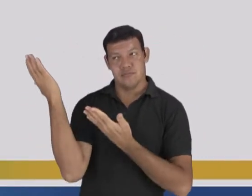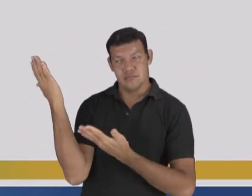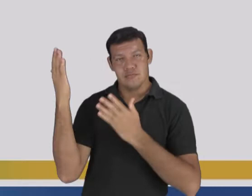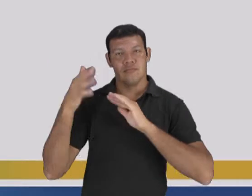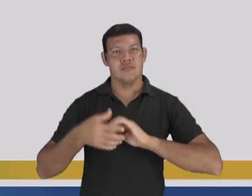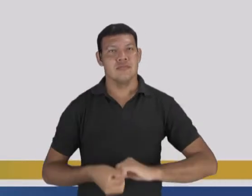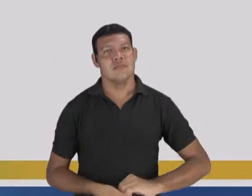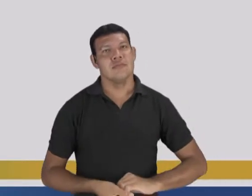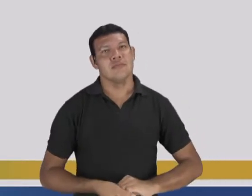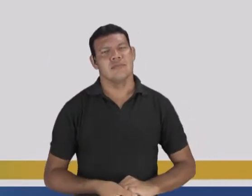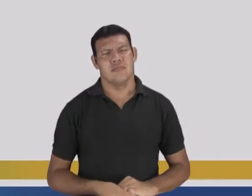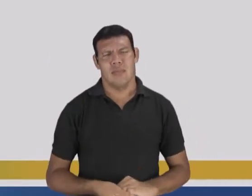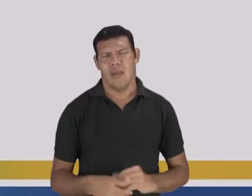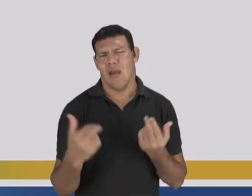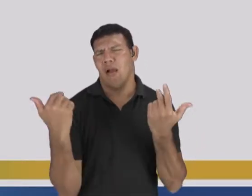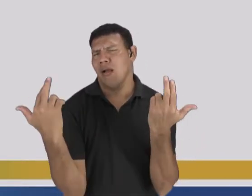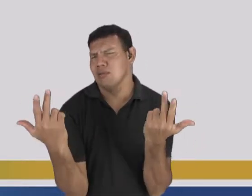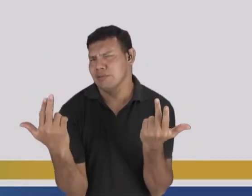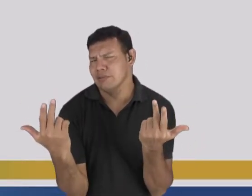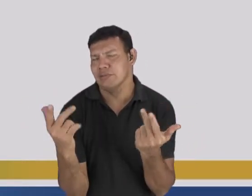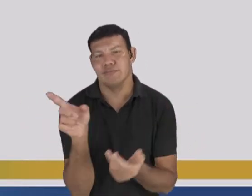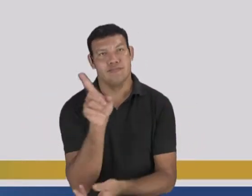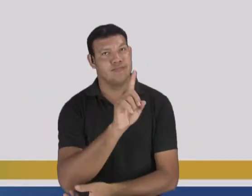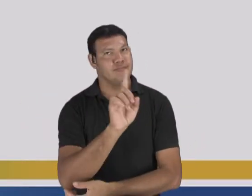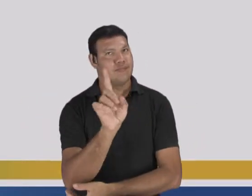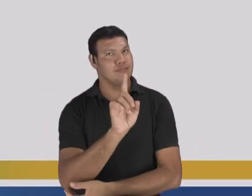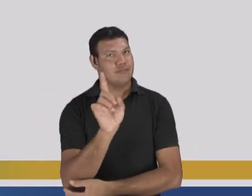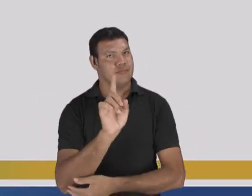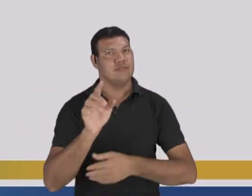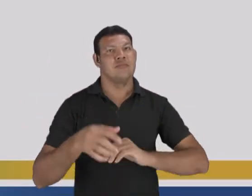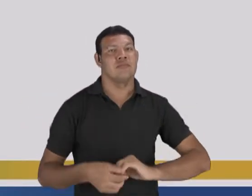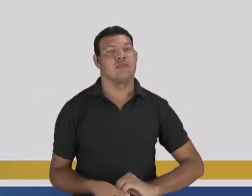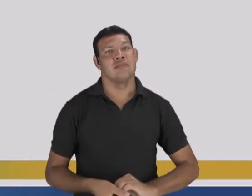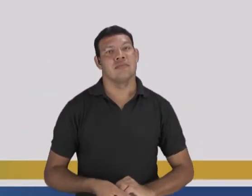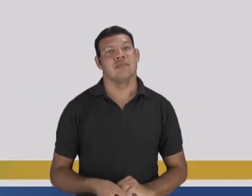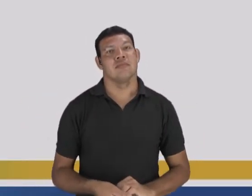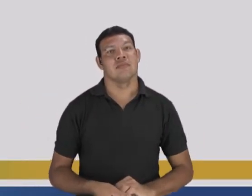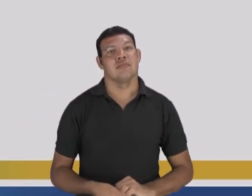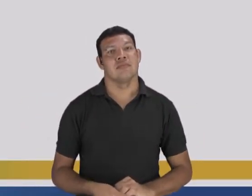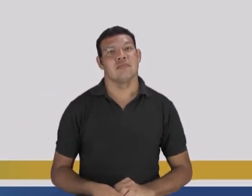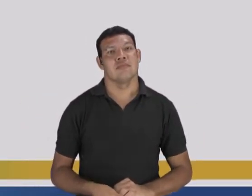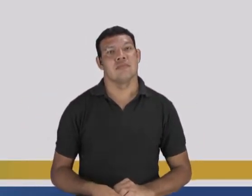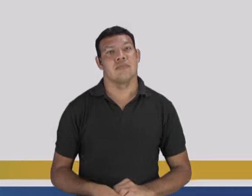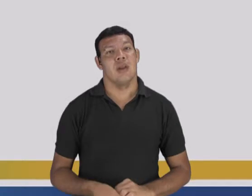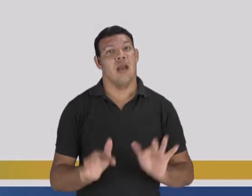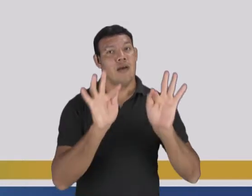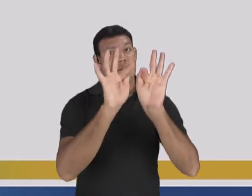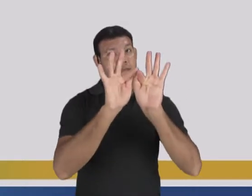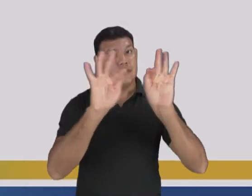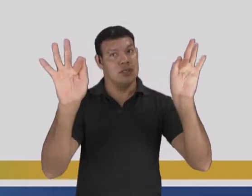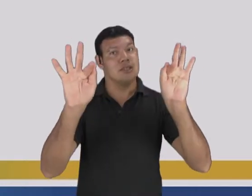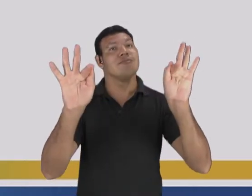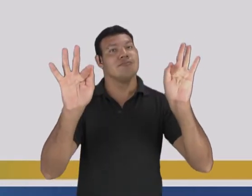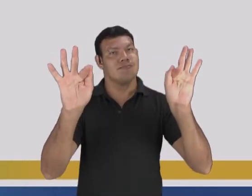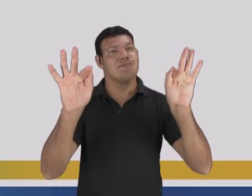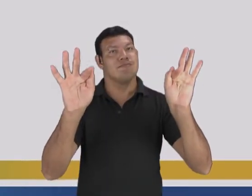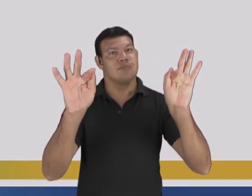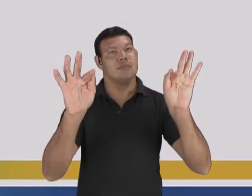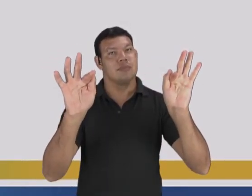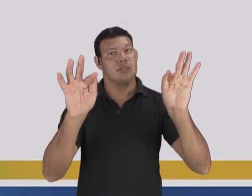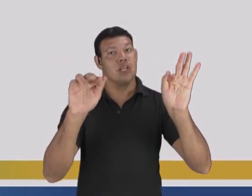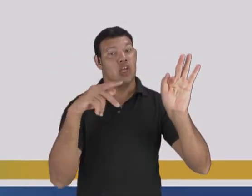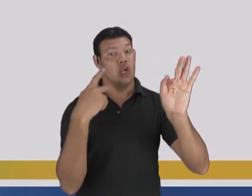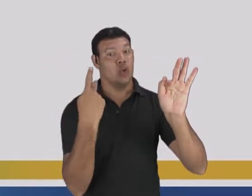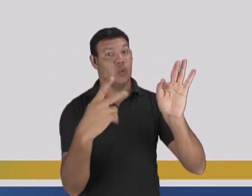Ah, professor, mas é quase a mesma coisa. Não, não é a mesma coisa, né? Olha na frase a diferença que o